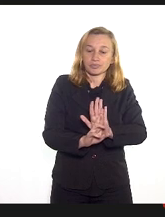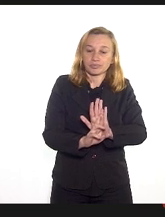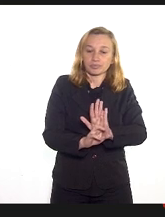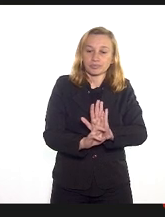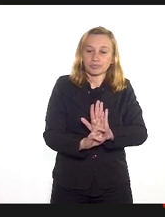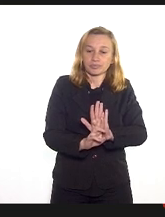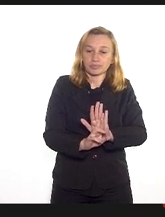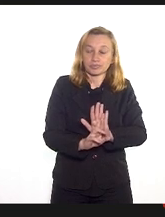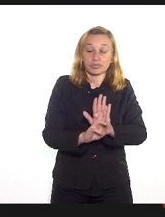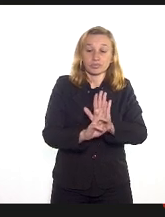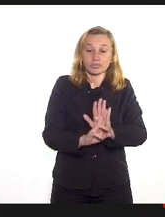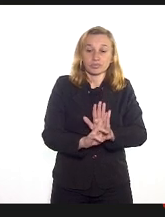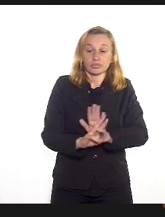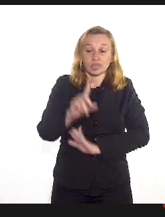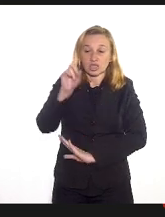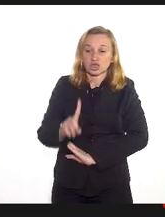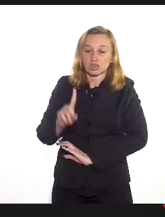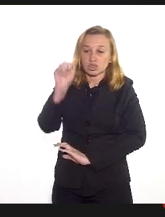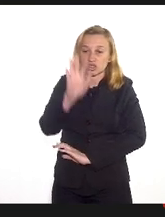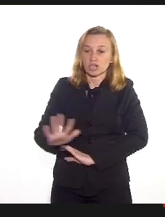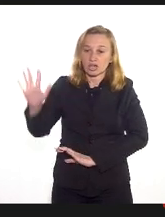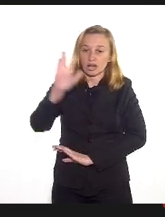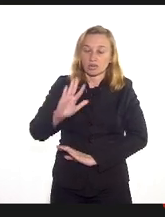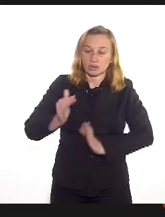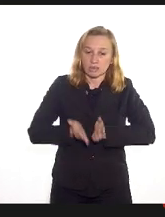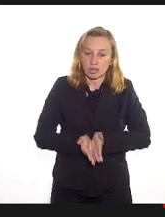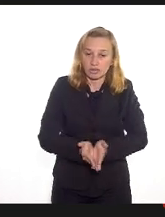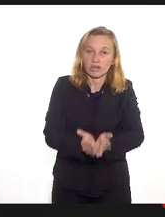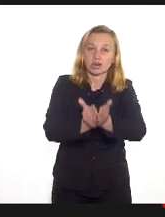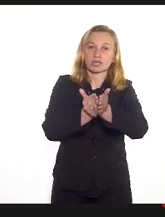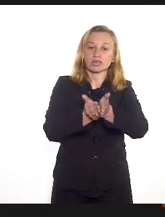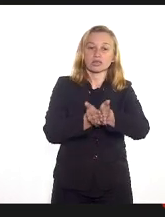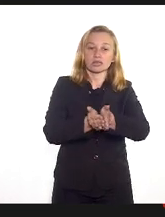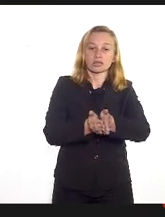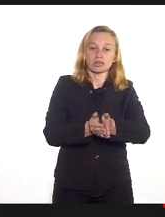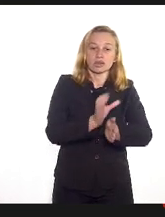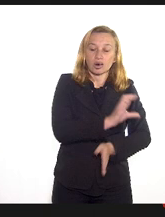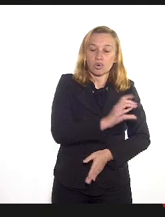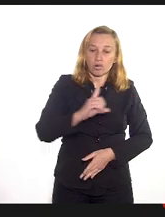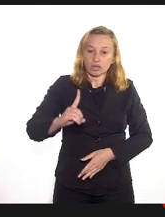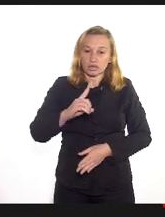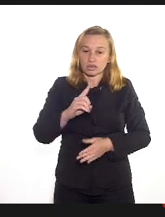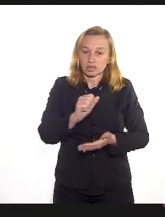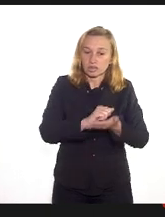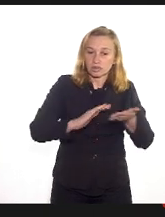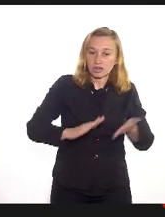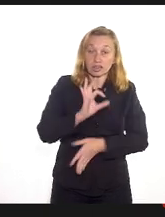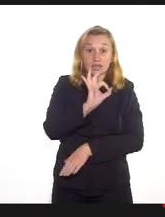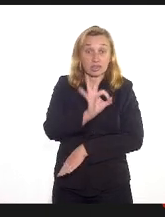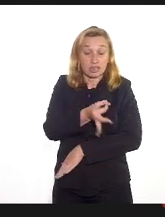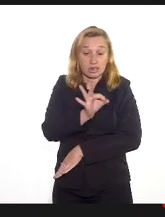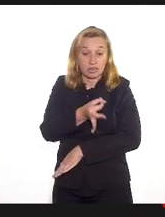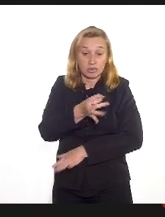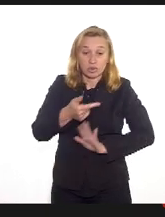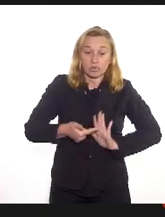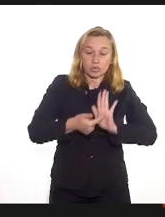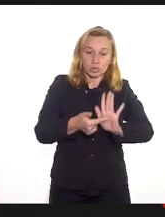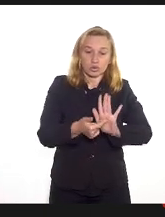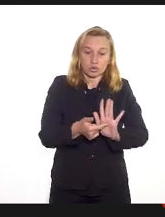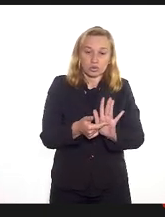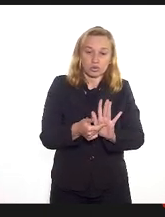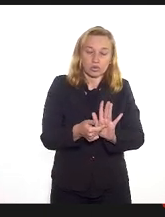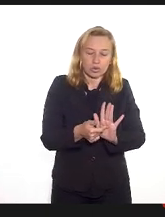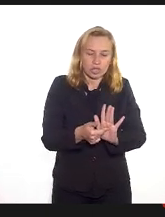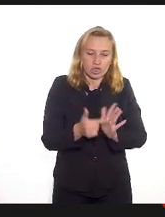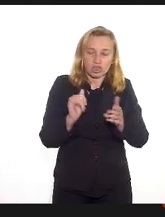representada pela Diretoria Geral de Navegação, ela coordena essas atividades e, recentemente, publicou